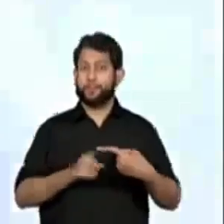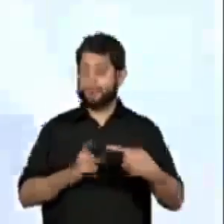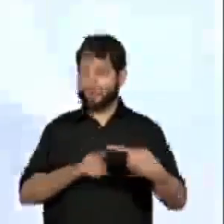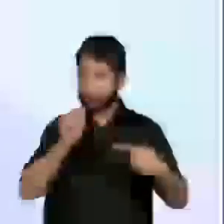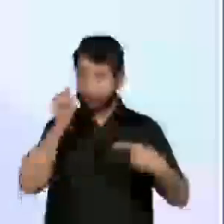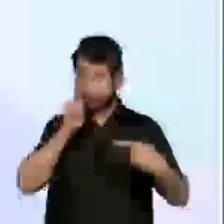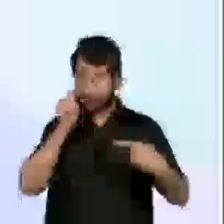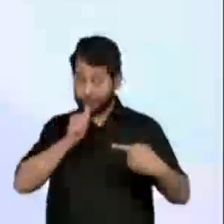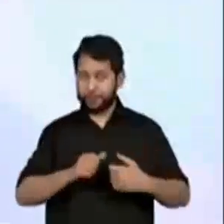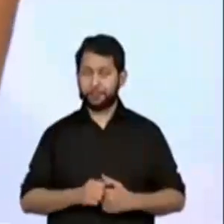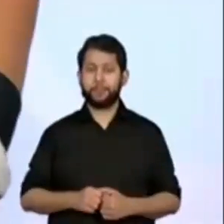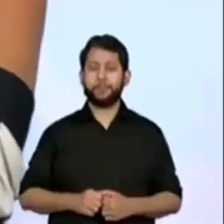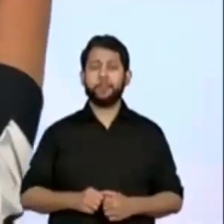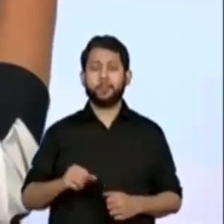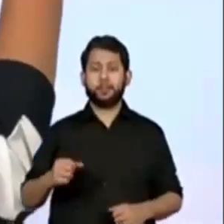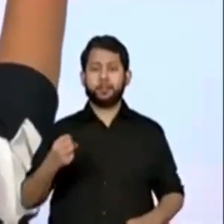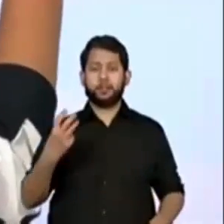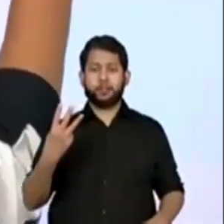falou o seguinte: